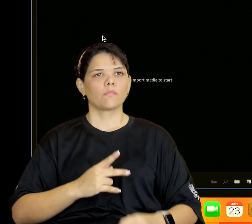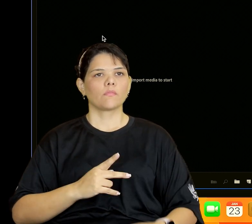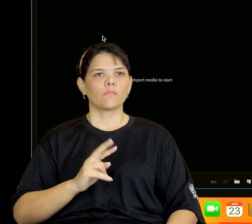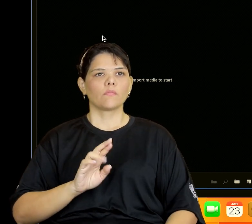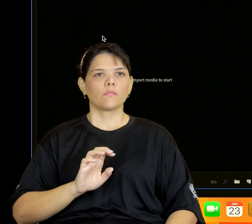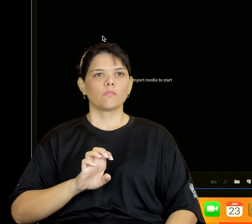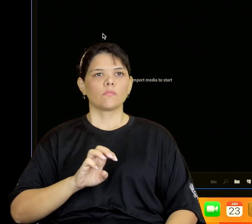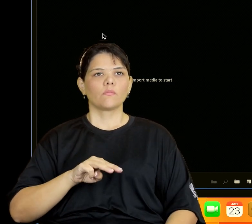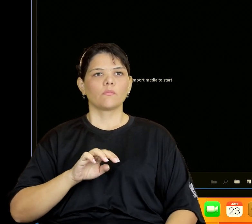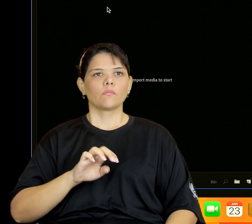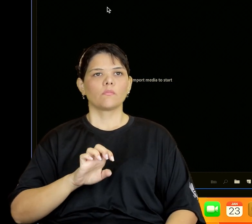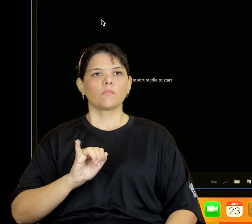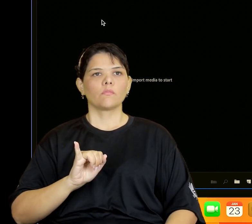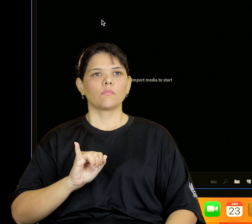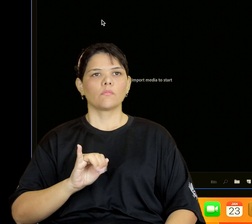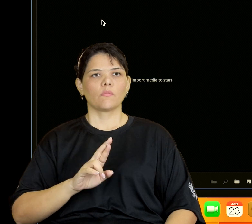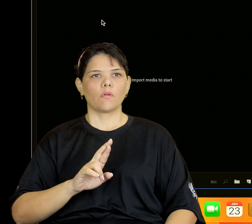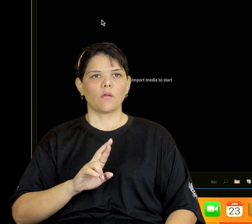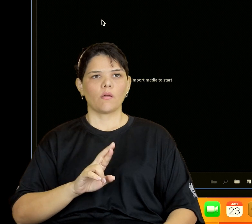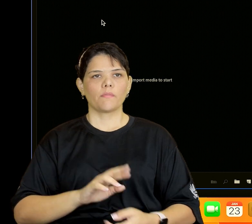nem nada.